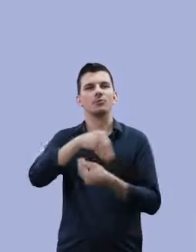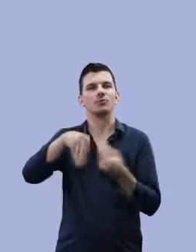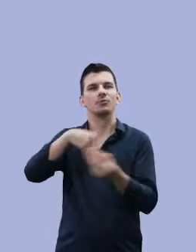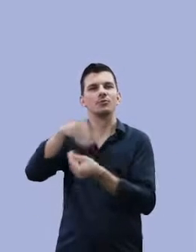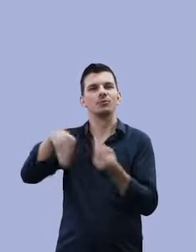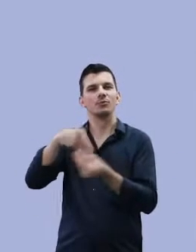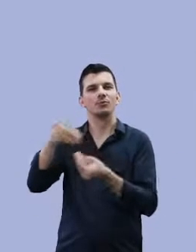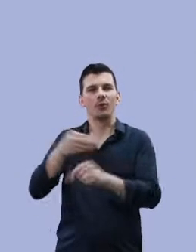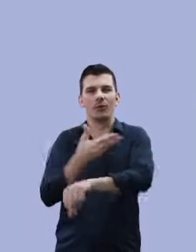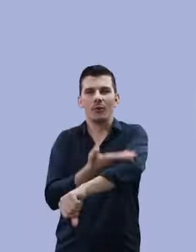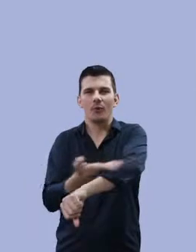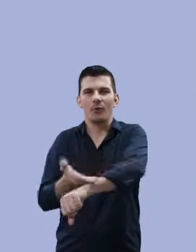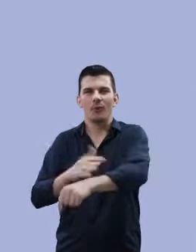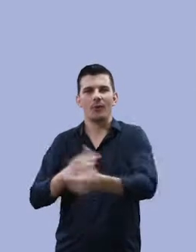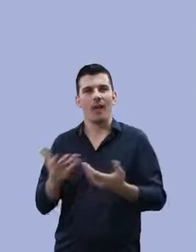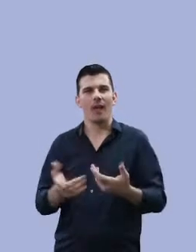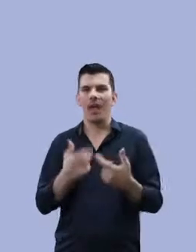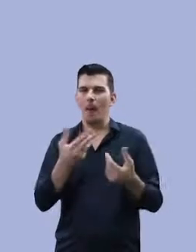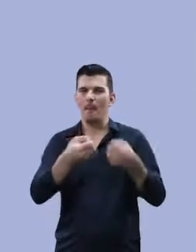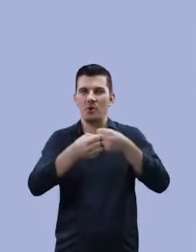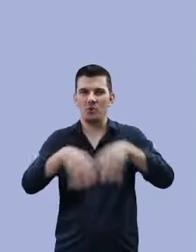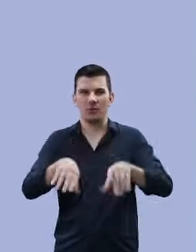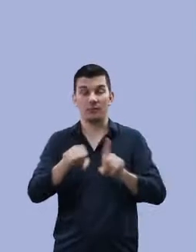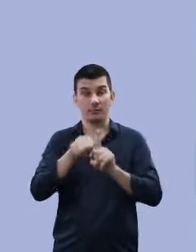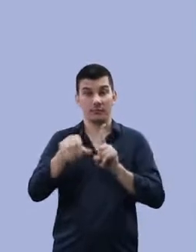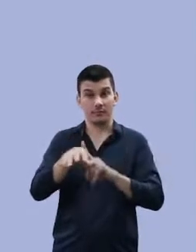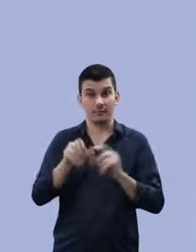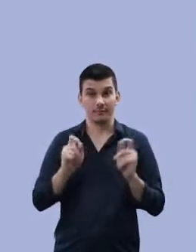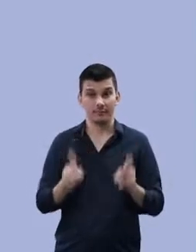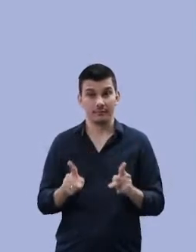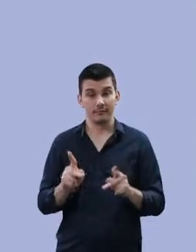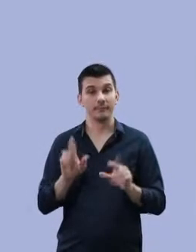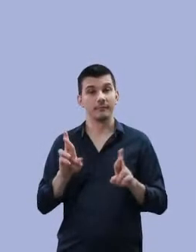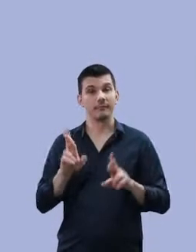outro tema bastante importante